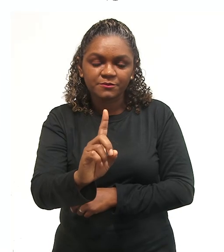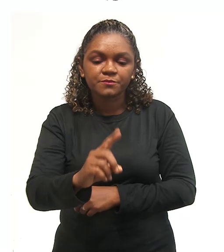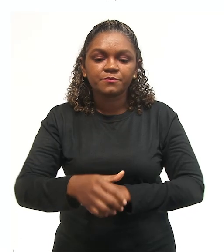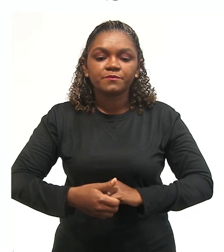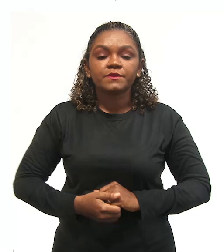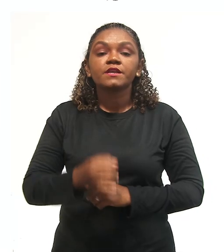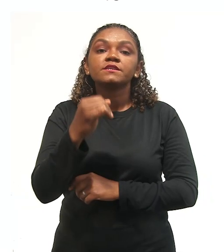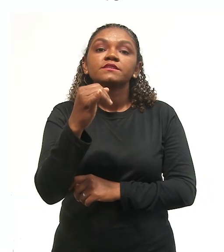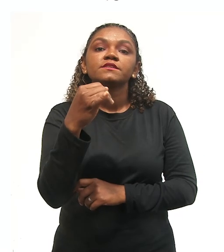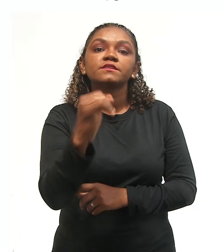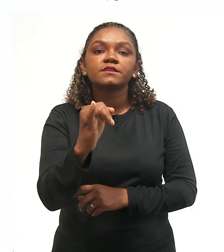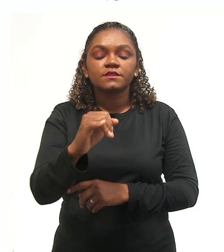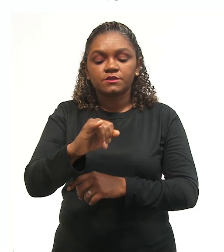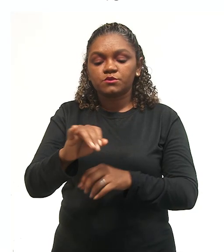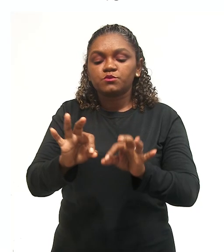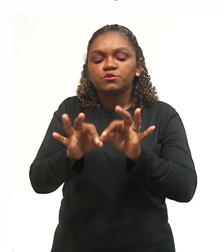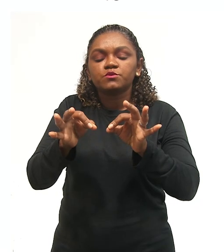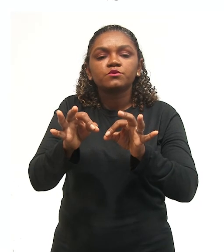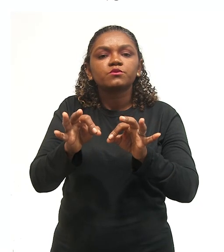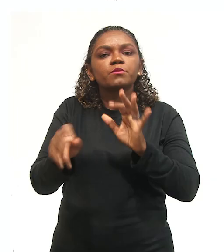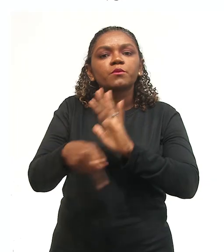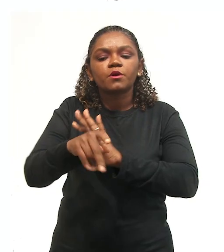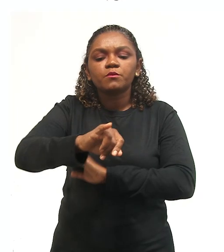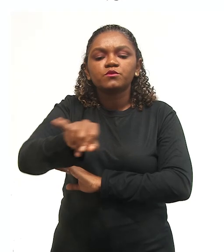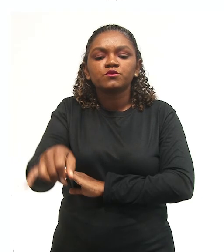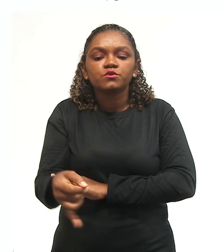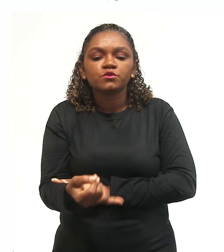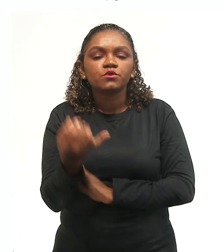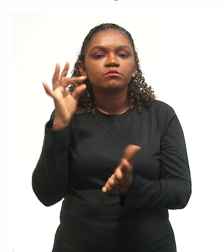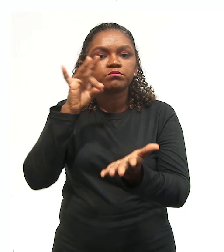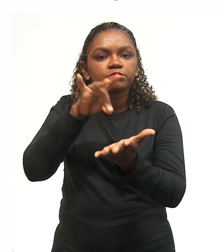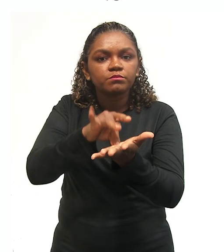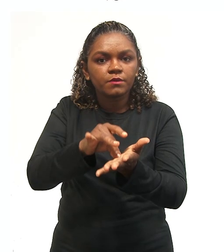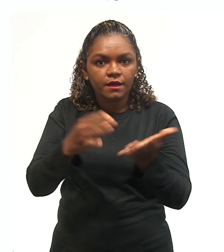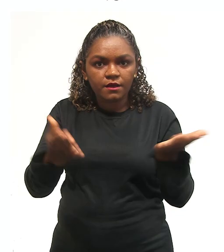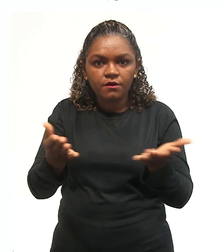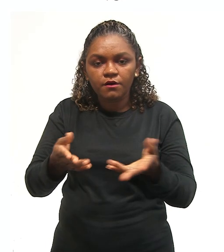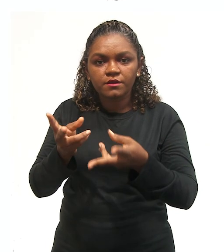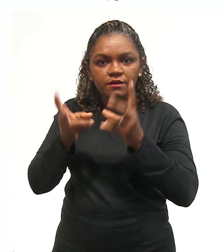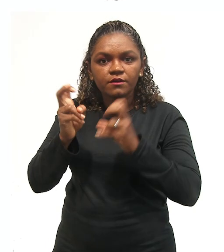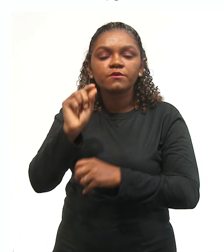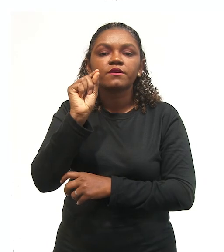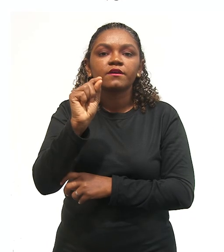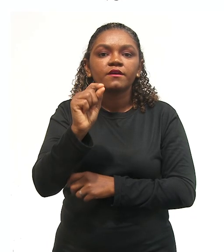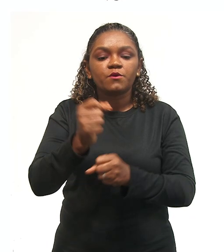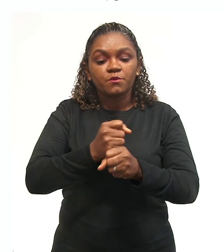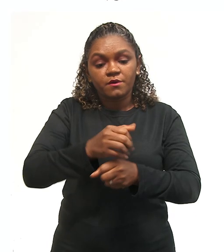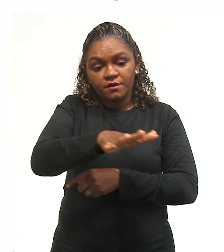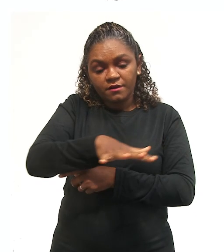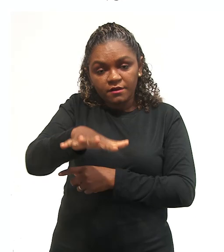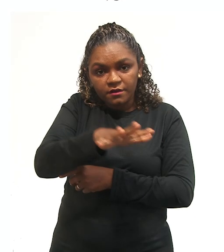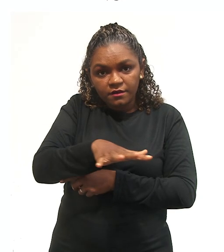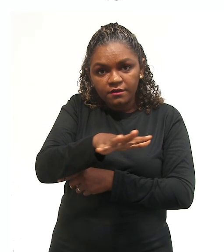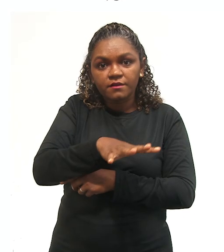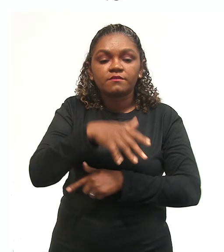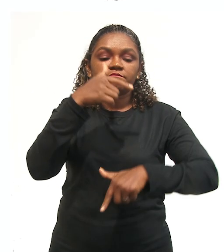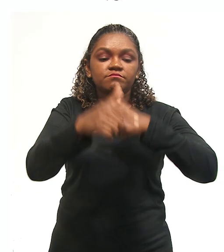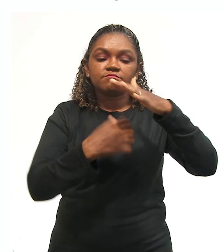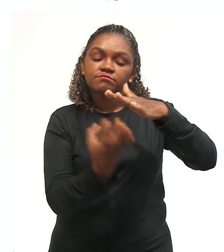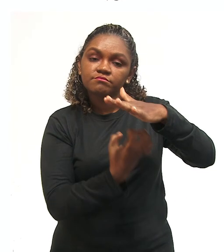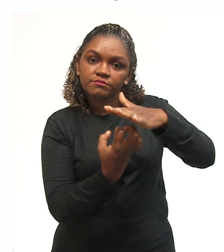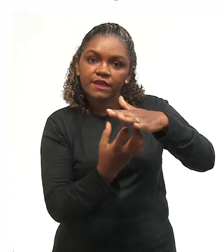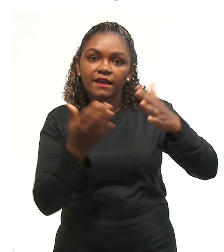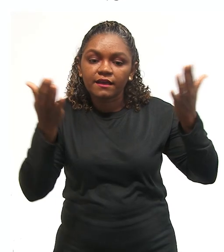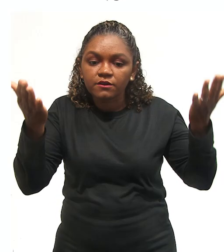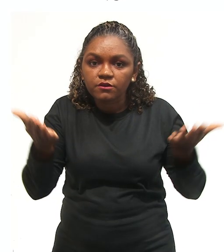esqueça. E se for o juro exato, né? Porque você observou agora o ano comercial, e agora a